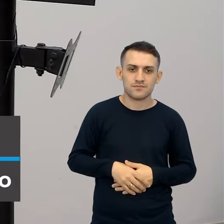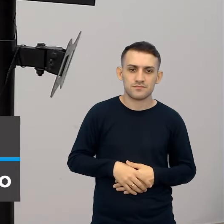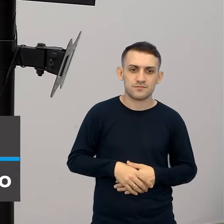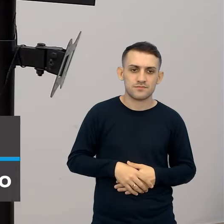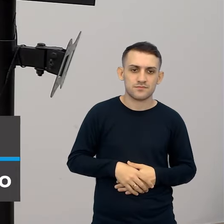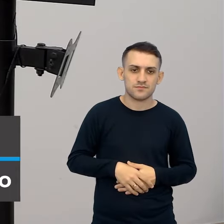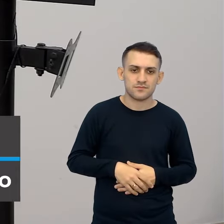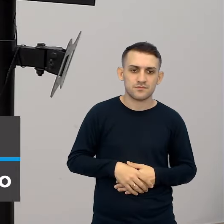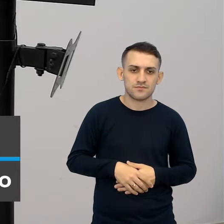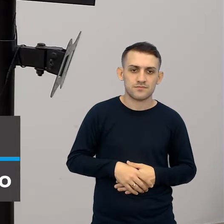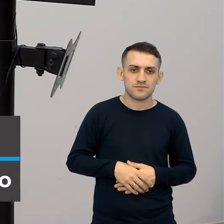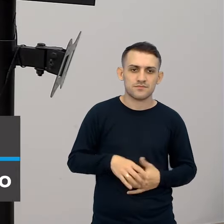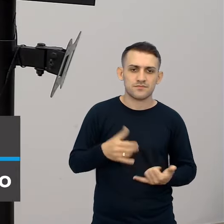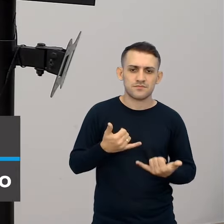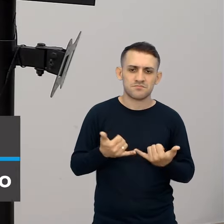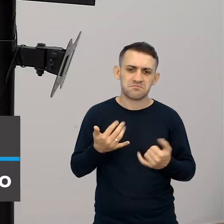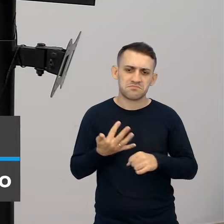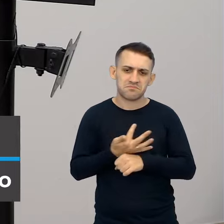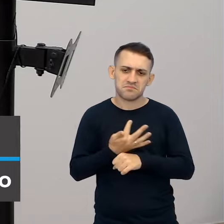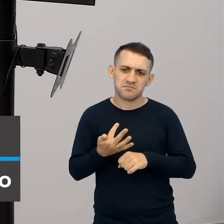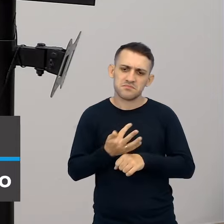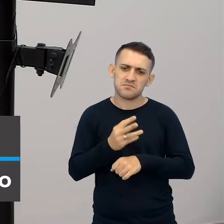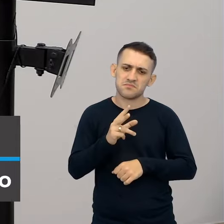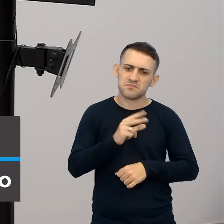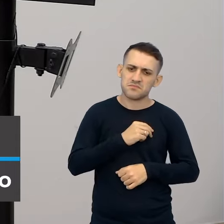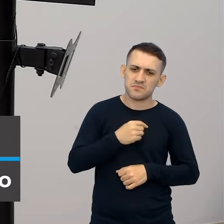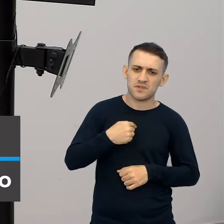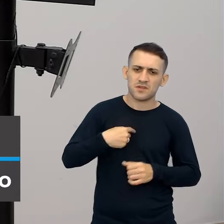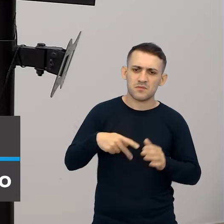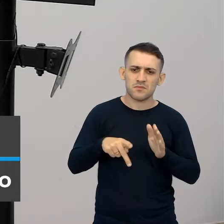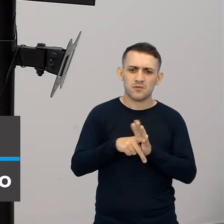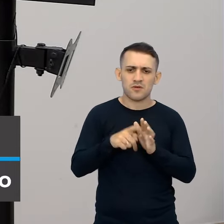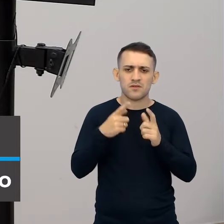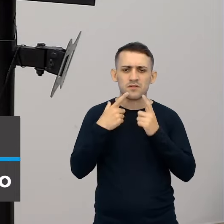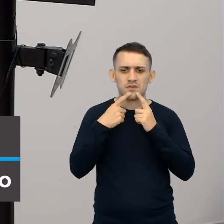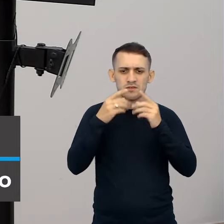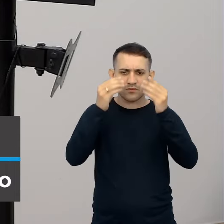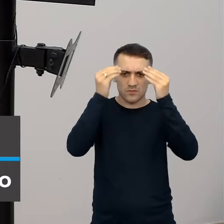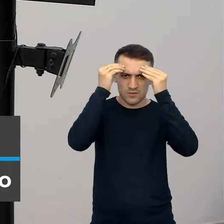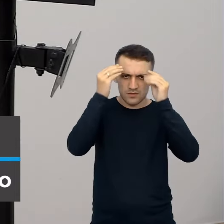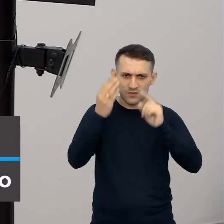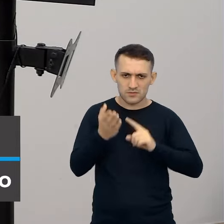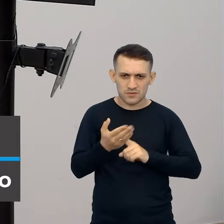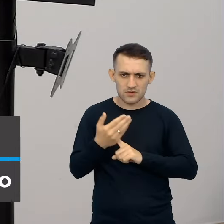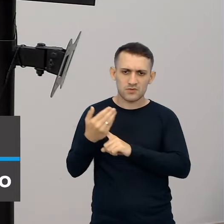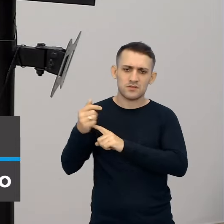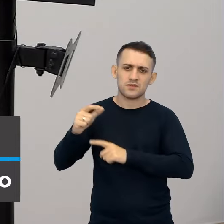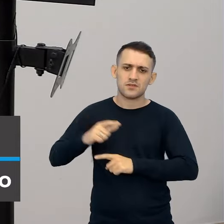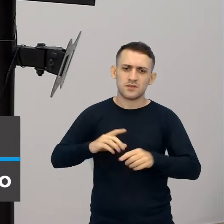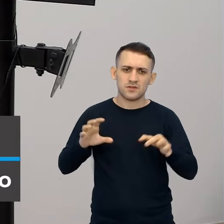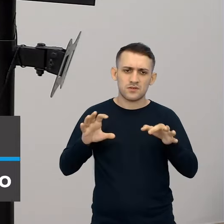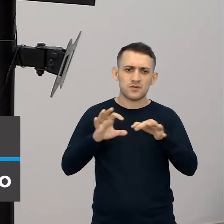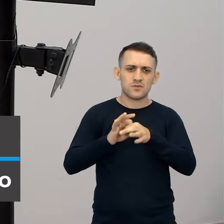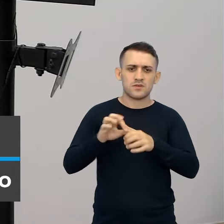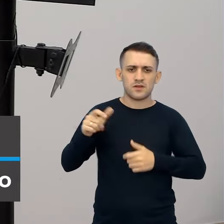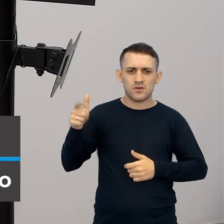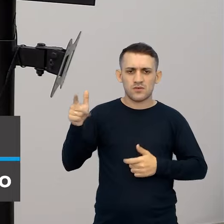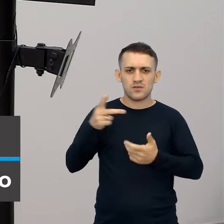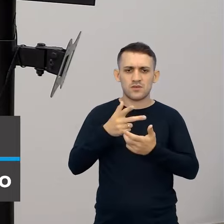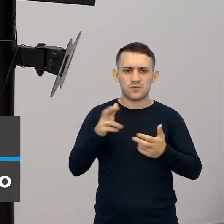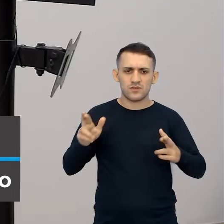na linha da resistência. Poxa, como assim? Eu sou de linguagens, tecnologia está mais ligada aí a uma situação